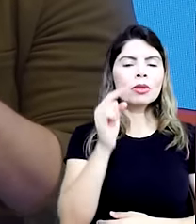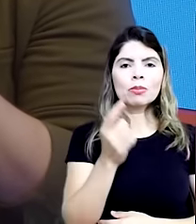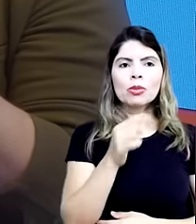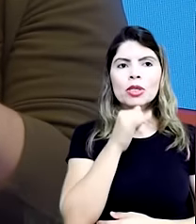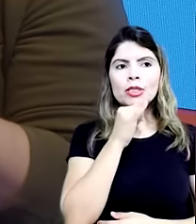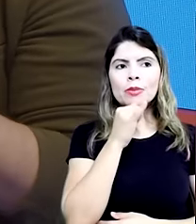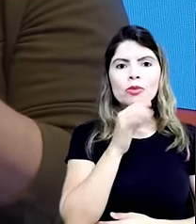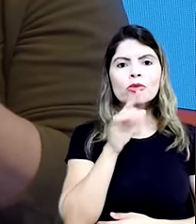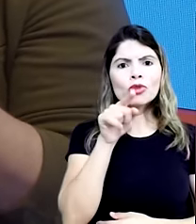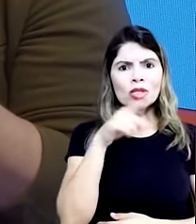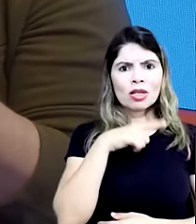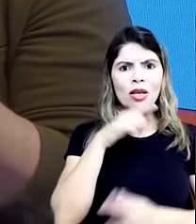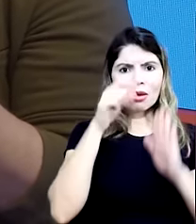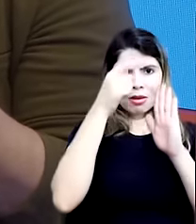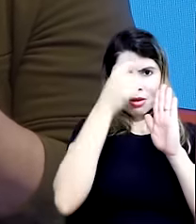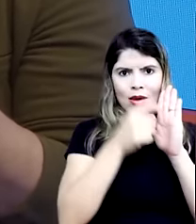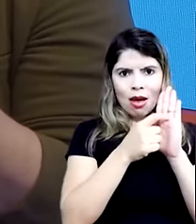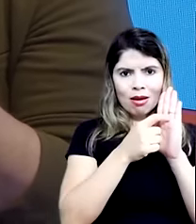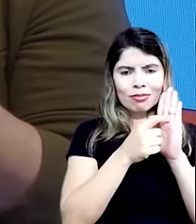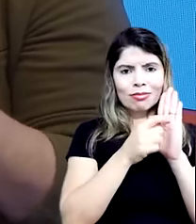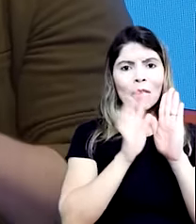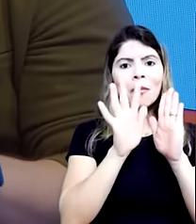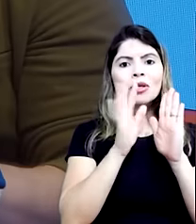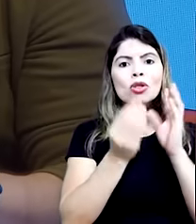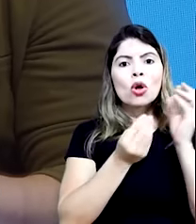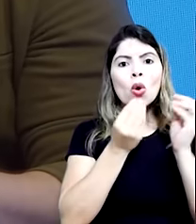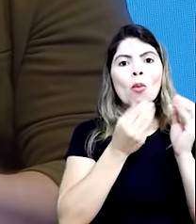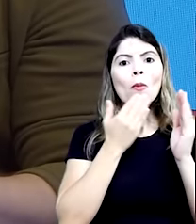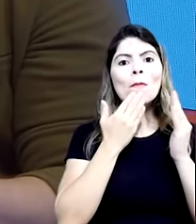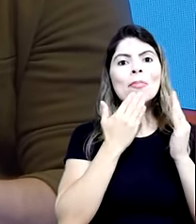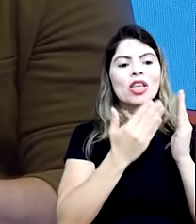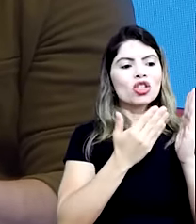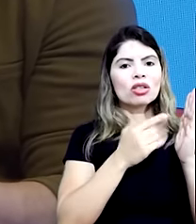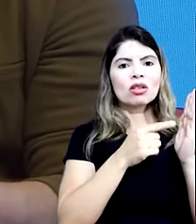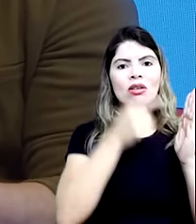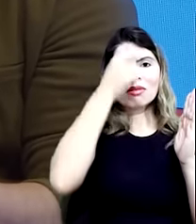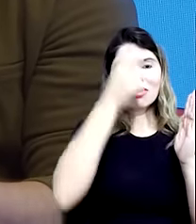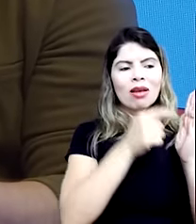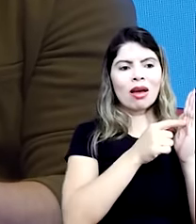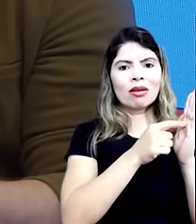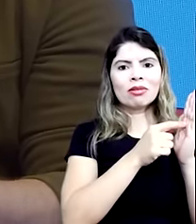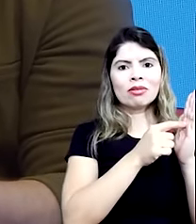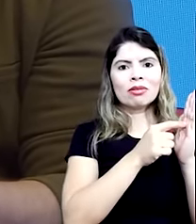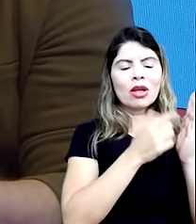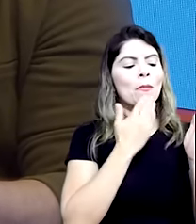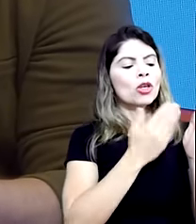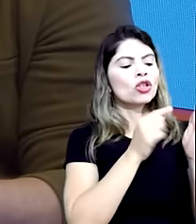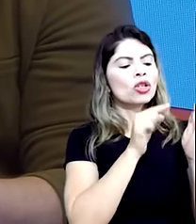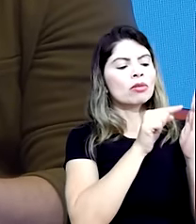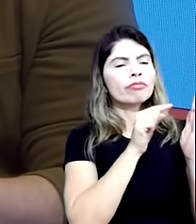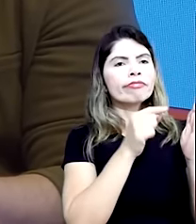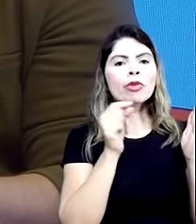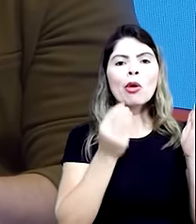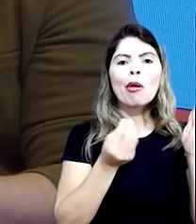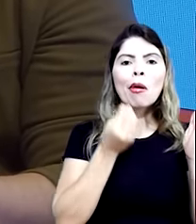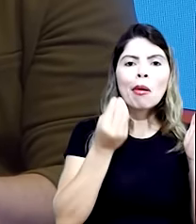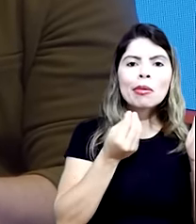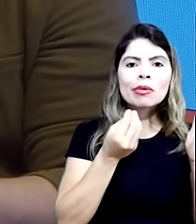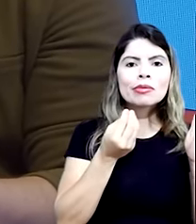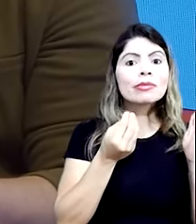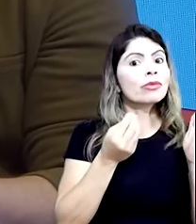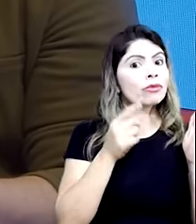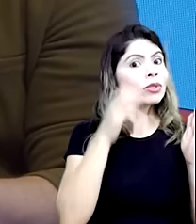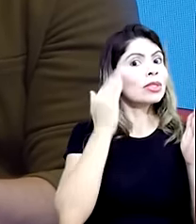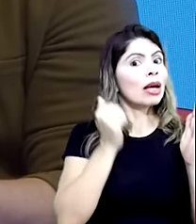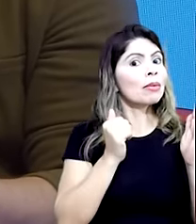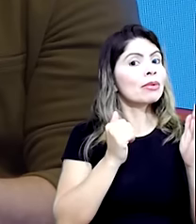a inteligência artificial Se você não souber como pedir isso para ela e para saber pedir você vai ter que saber o que você tá fazendo inevitavelmente